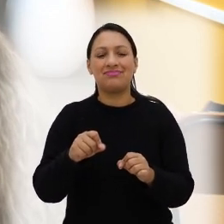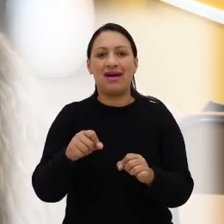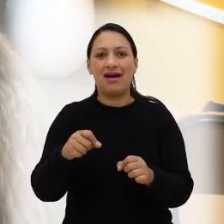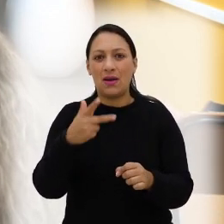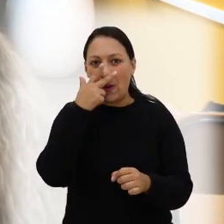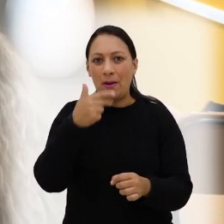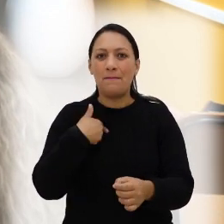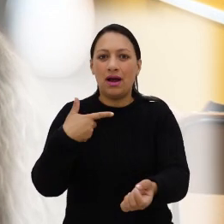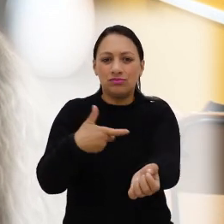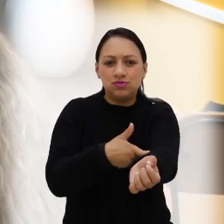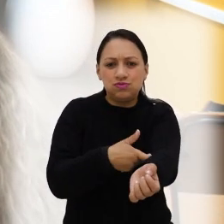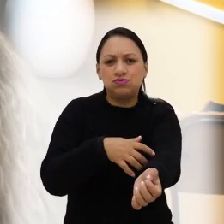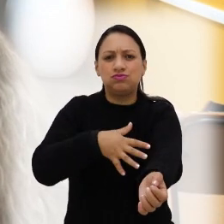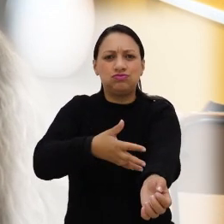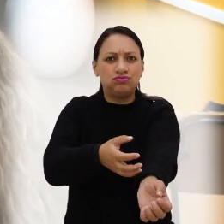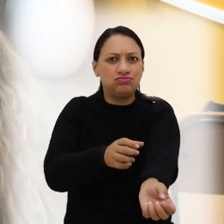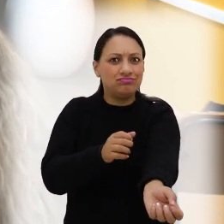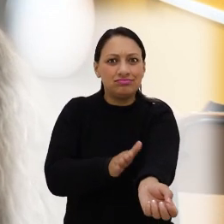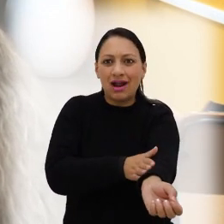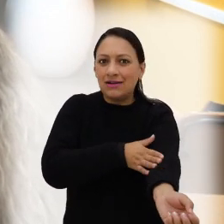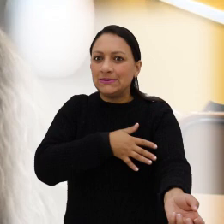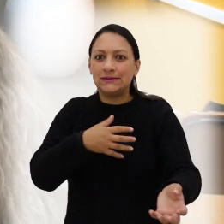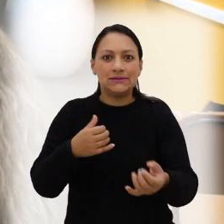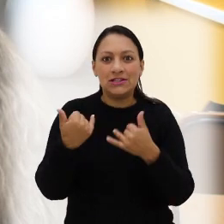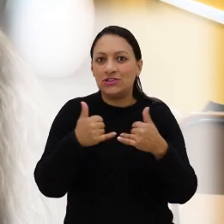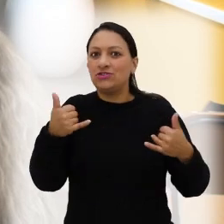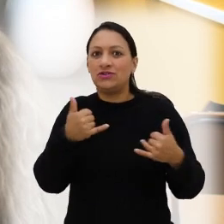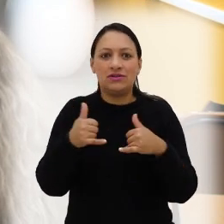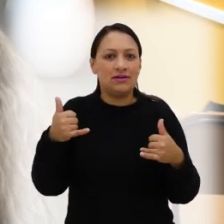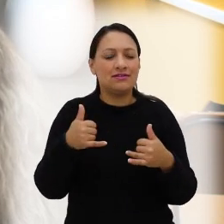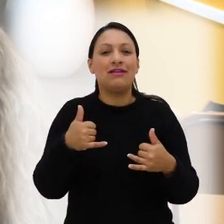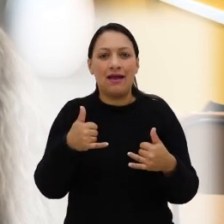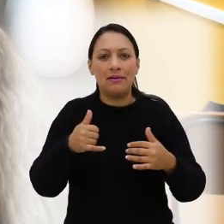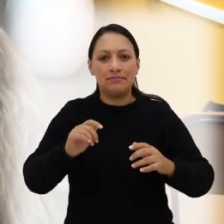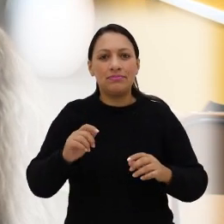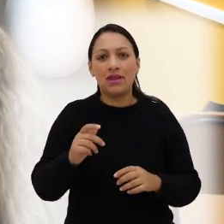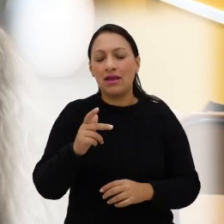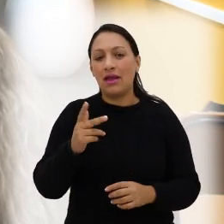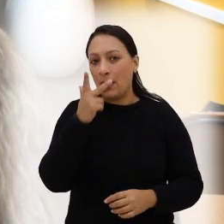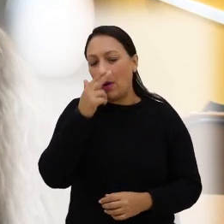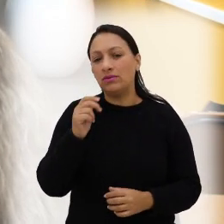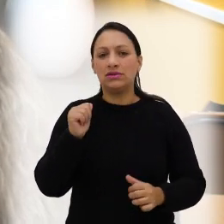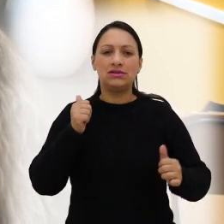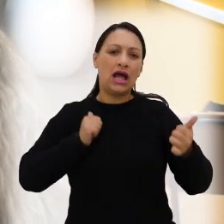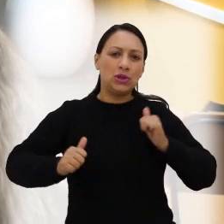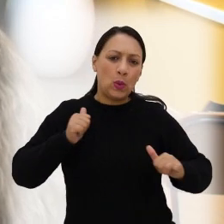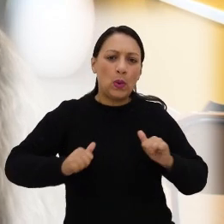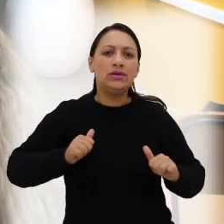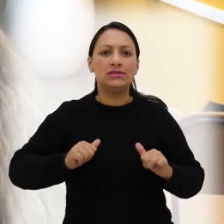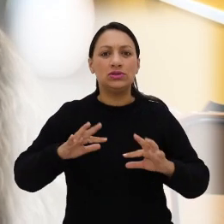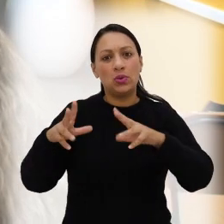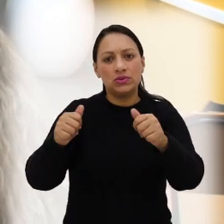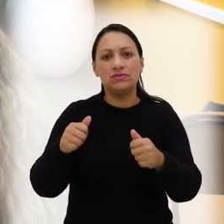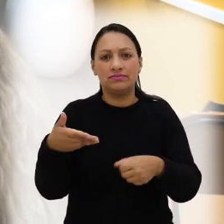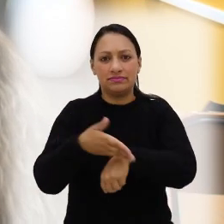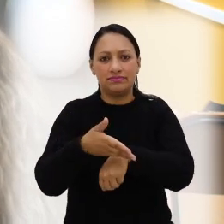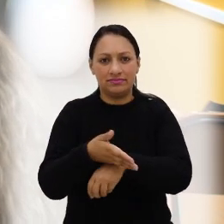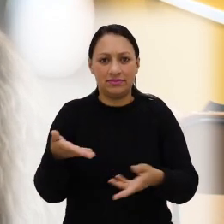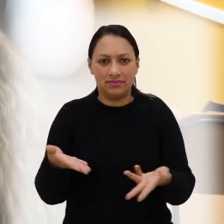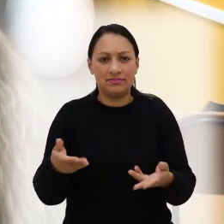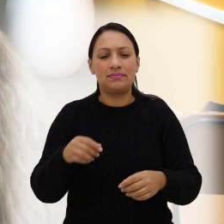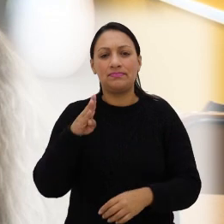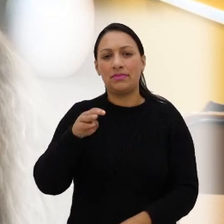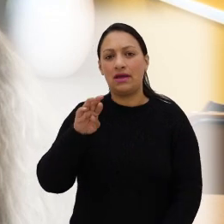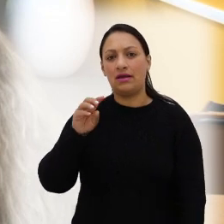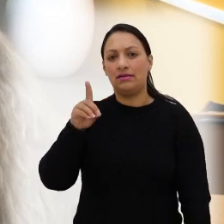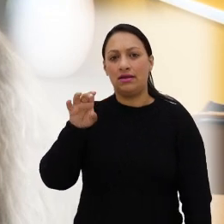todos esses atores. E a gente tem atores importantes aqui. Por um lado, evidentemente, o BRDE, que é um promotor do desenvolvimento, agente público